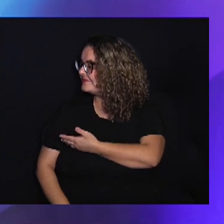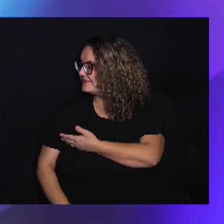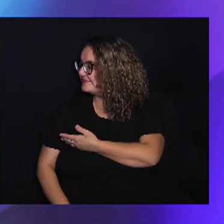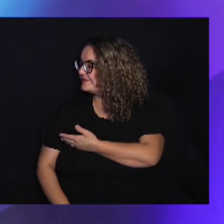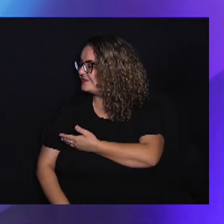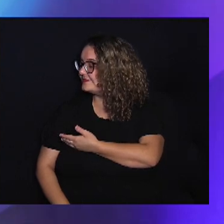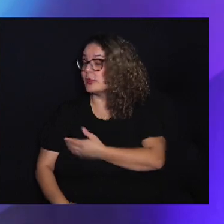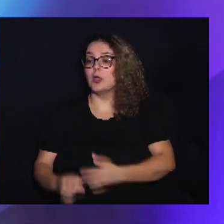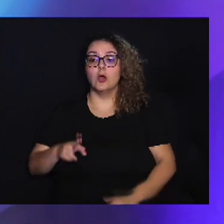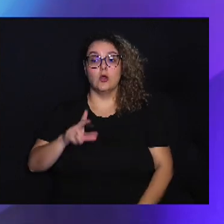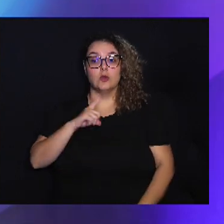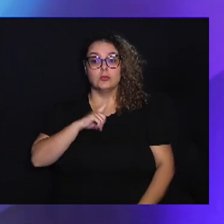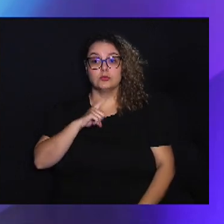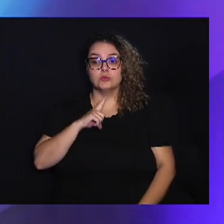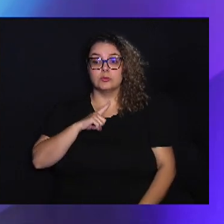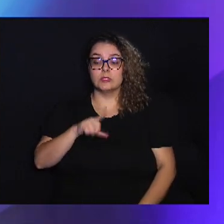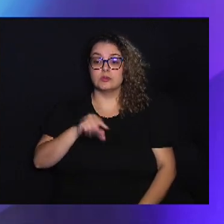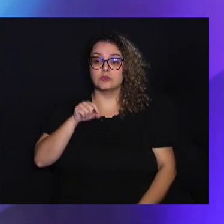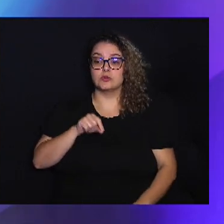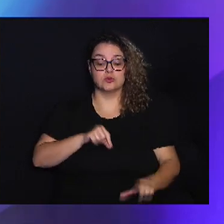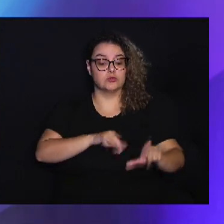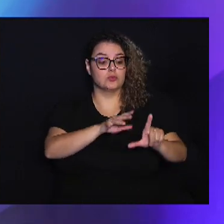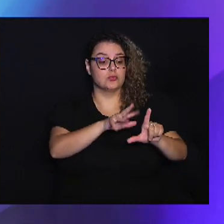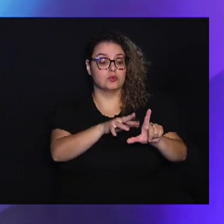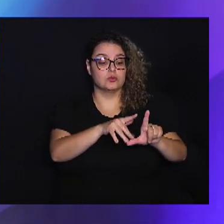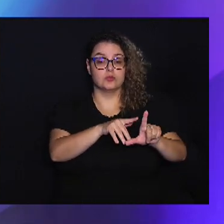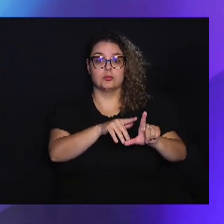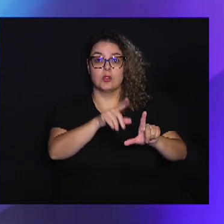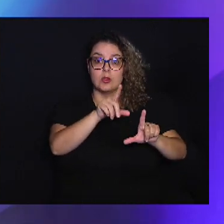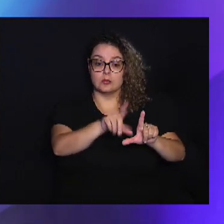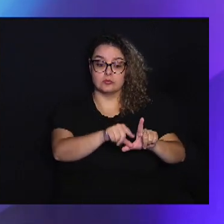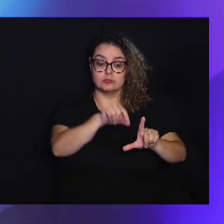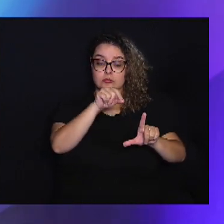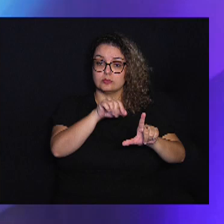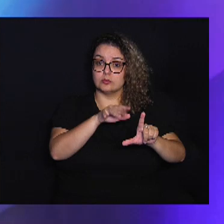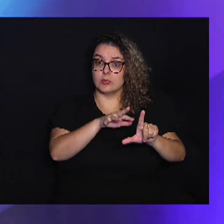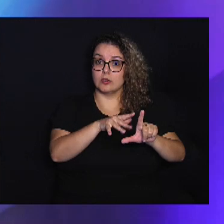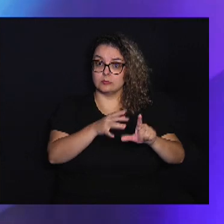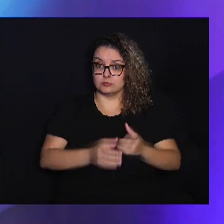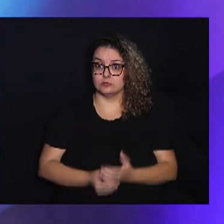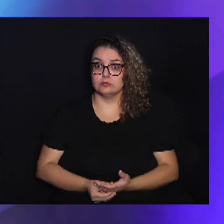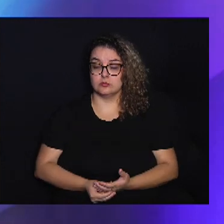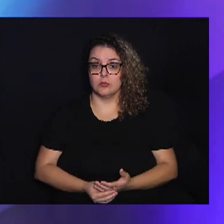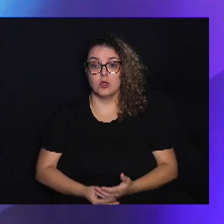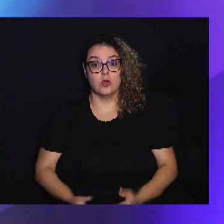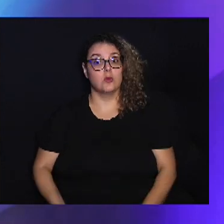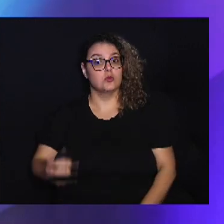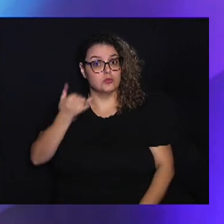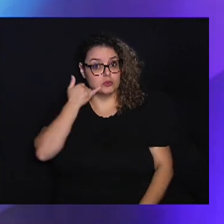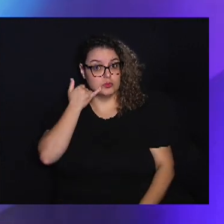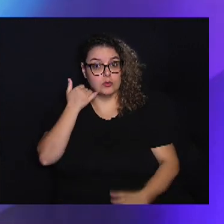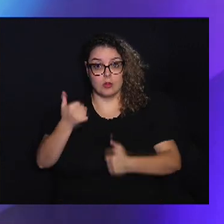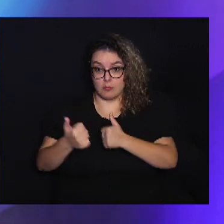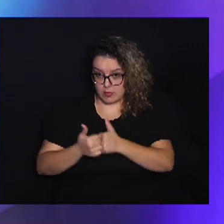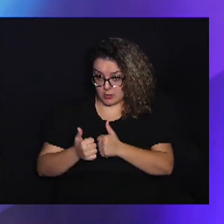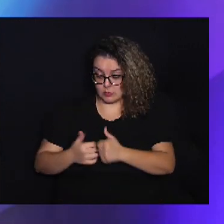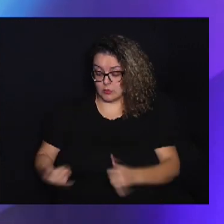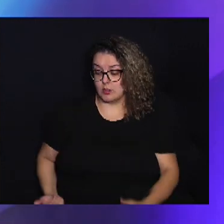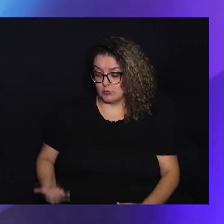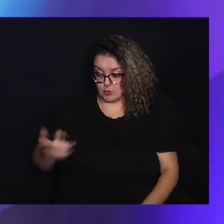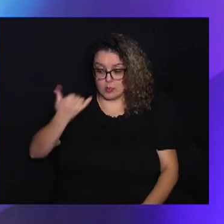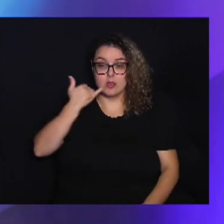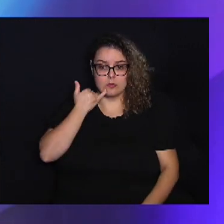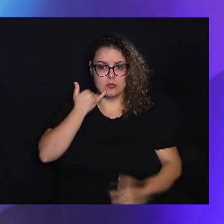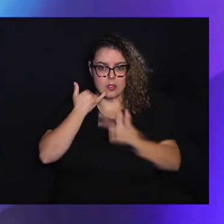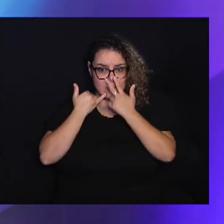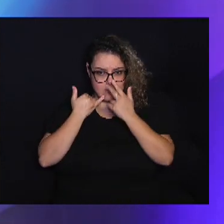978293776. Ou você tem a opção de enviar esta mensagem pelo nosso QR Code. Está com o seu celular aí perto? Pegue o celular agora para você